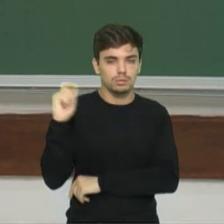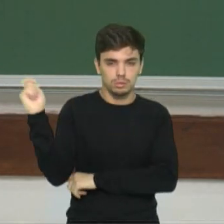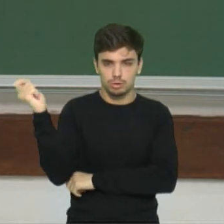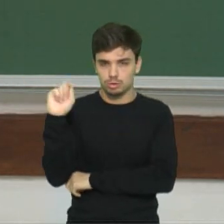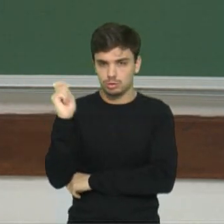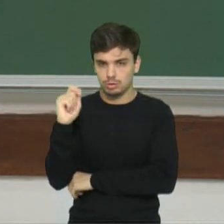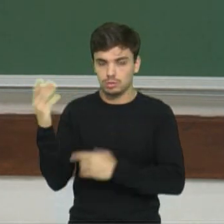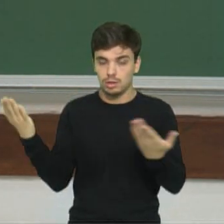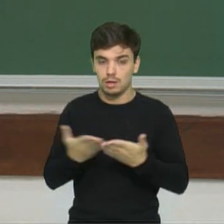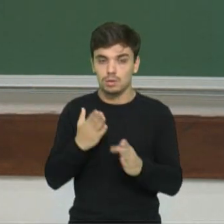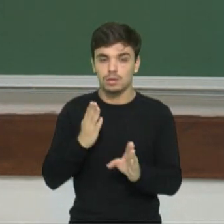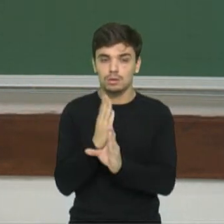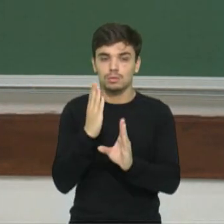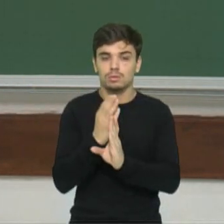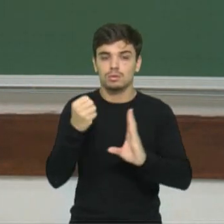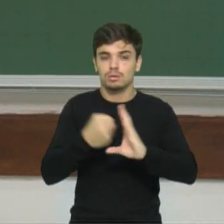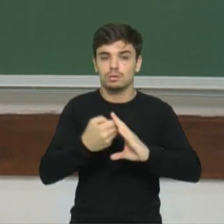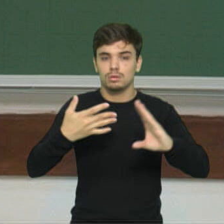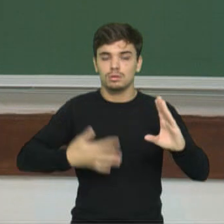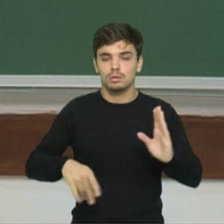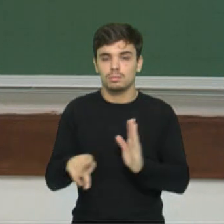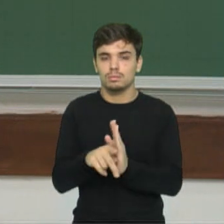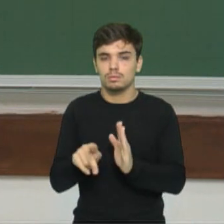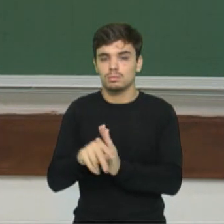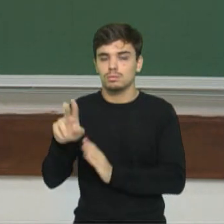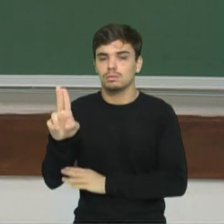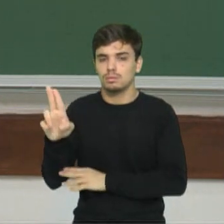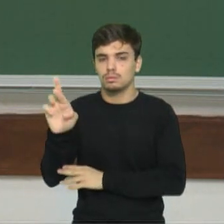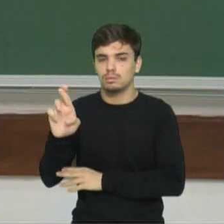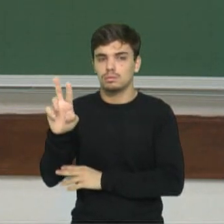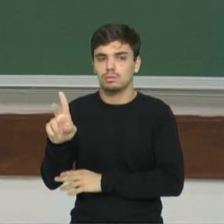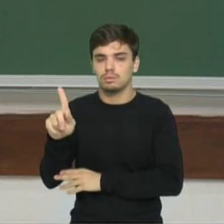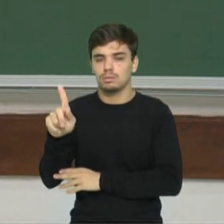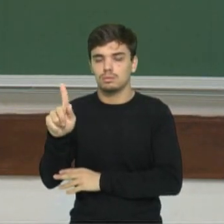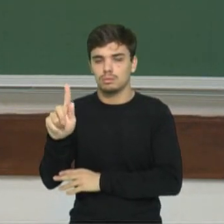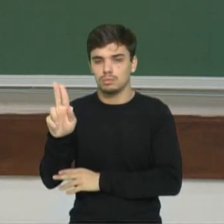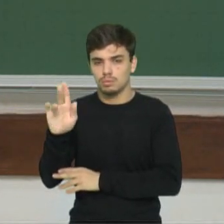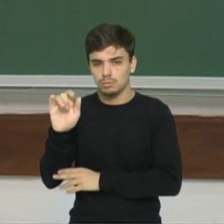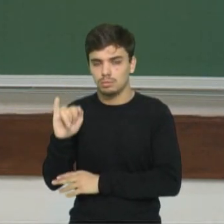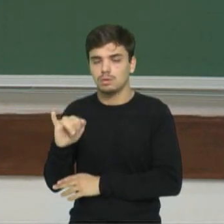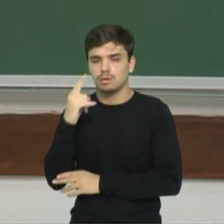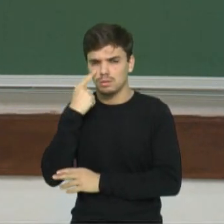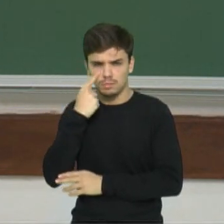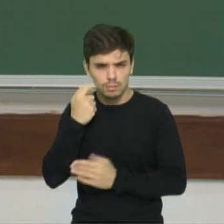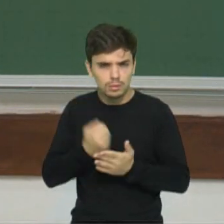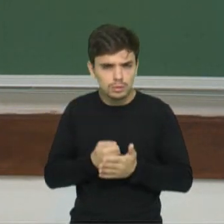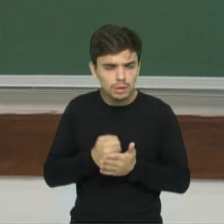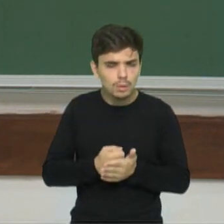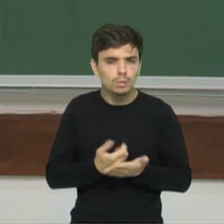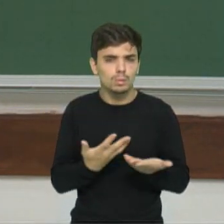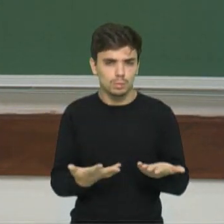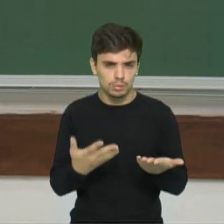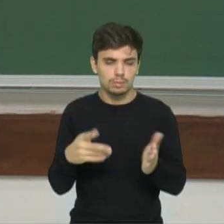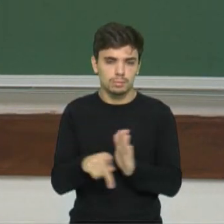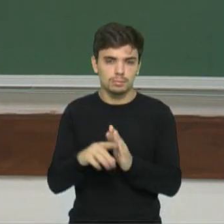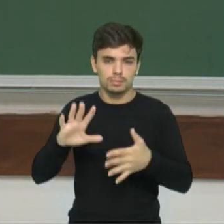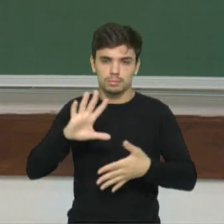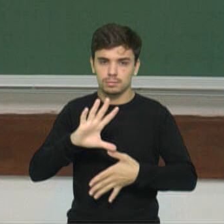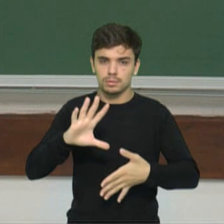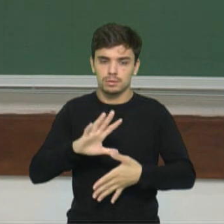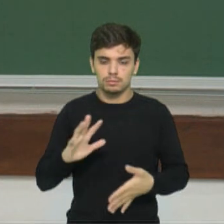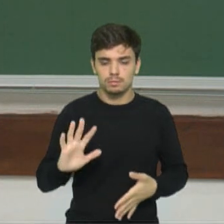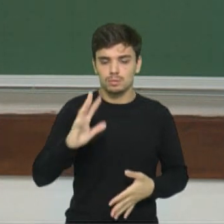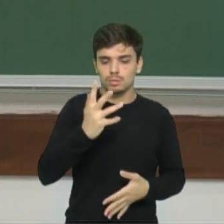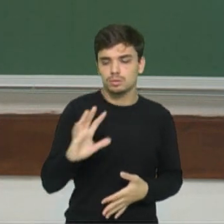agora a gente identifica essas características no caso uruguaio. Então vejam que a ditadura, esse contexto da ditadura na América, ele vai